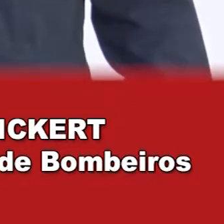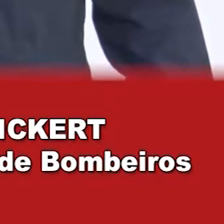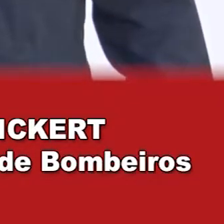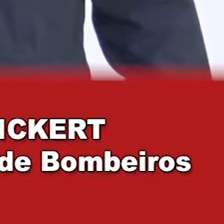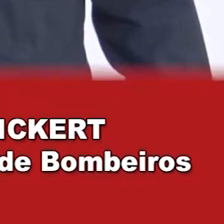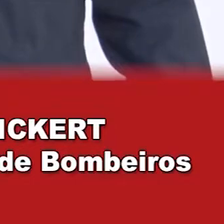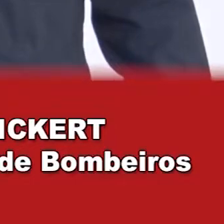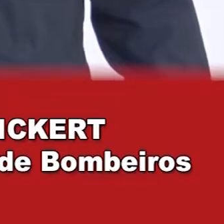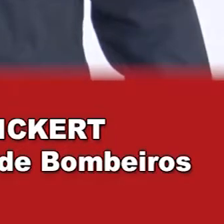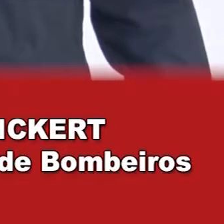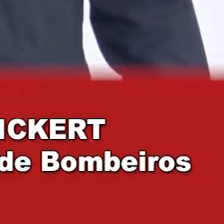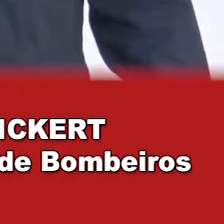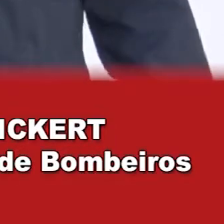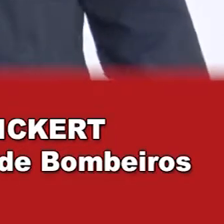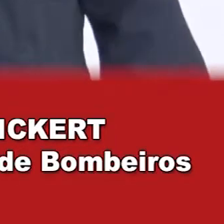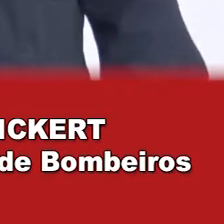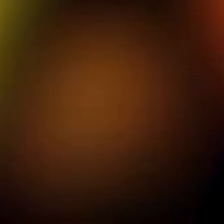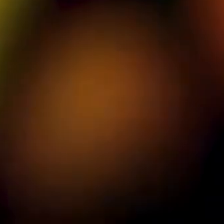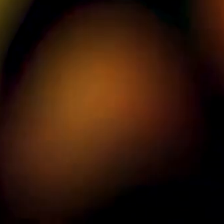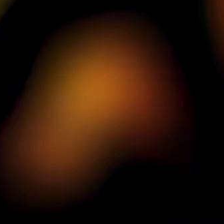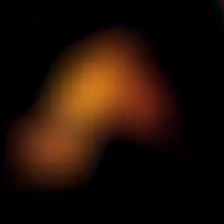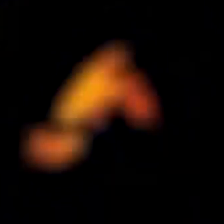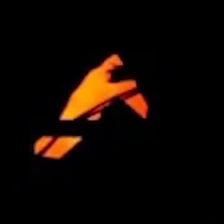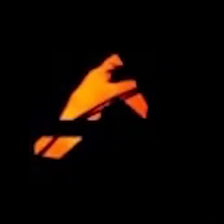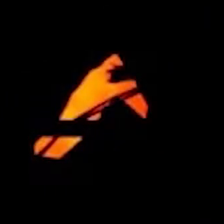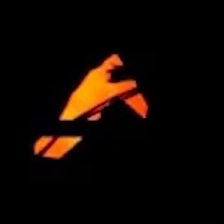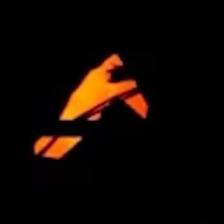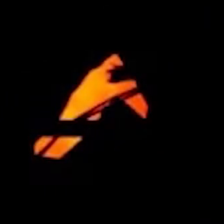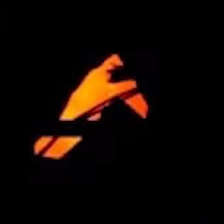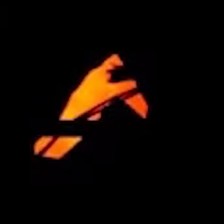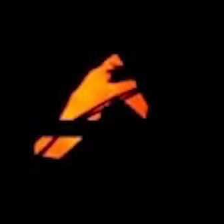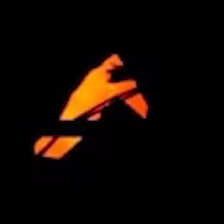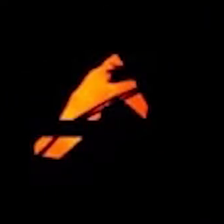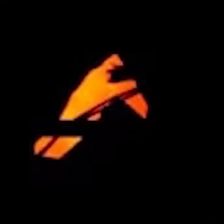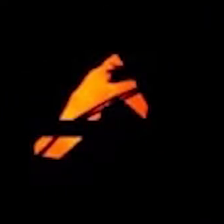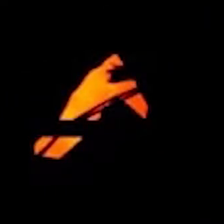contra a energia elétrica.